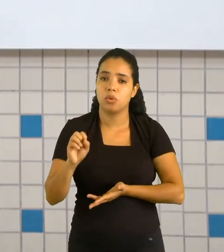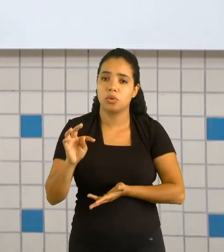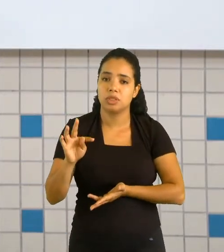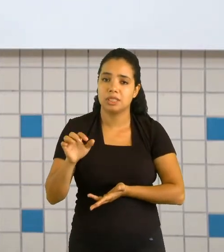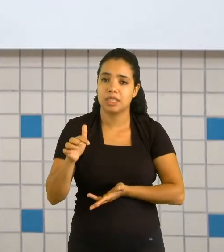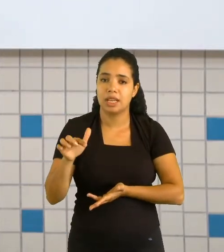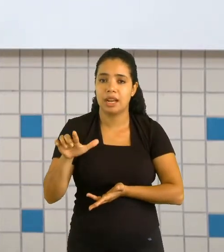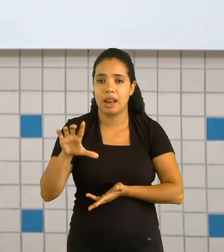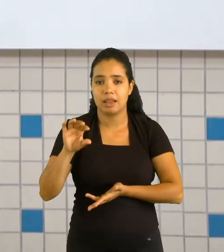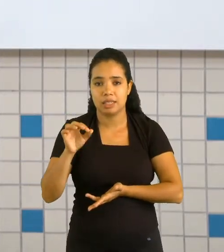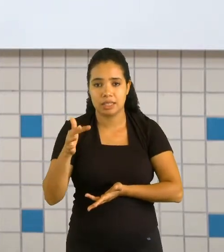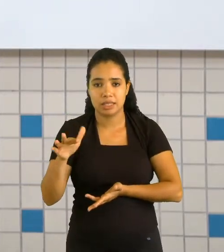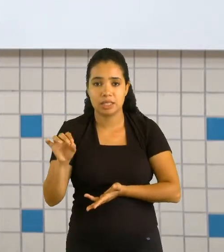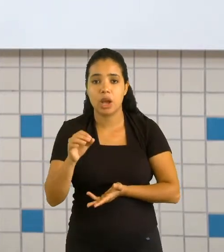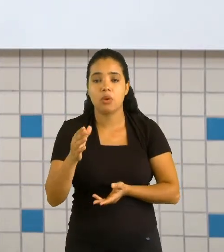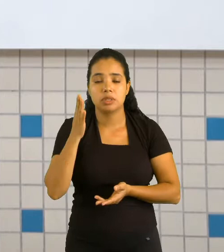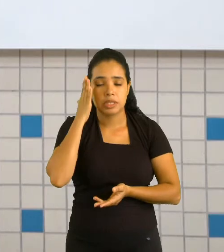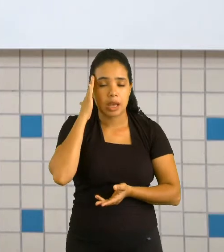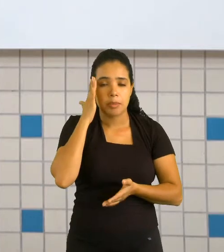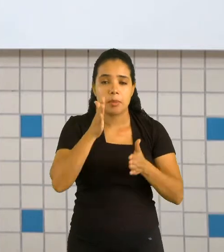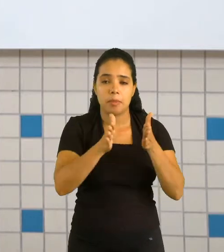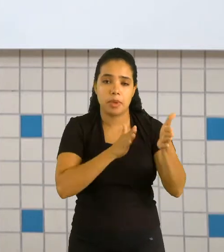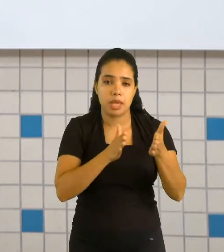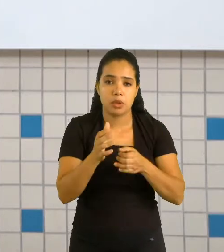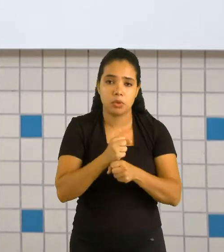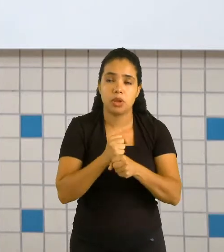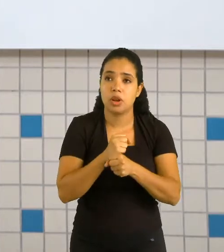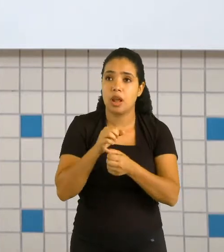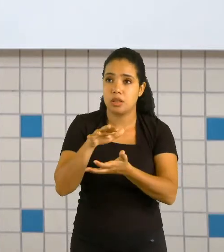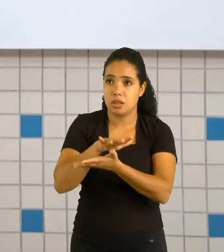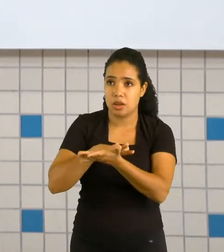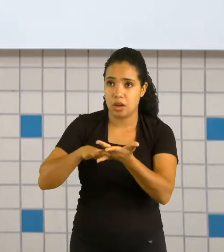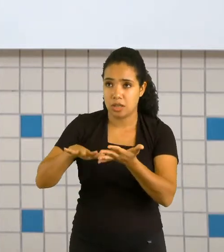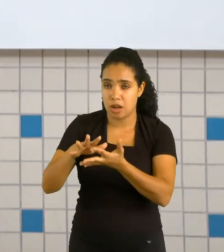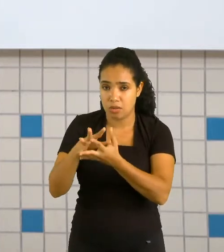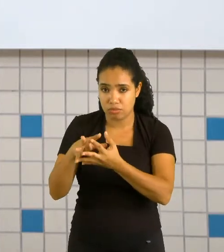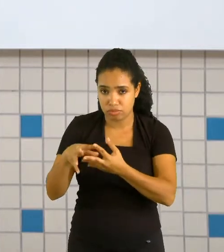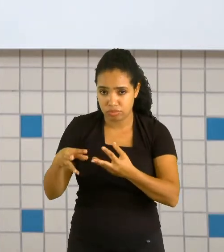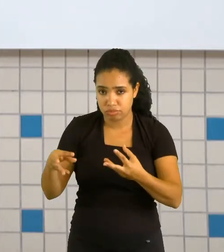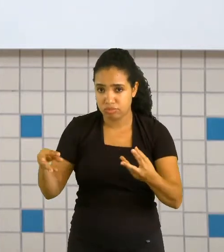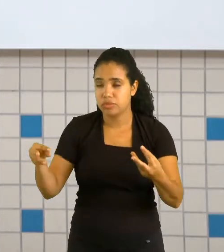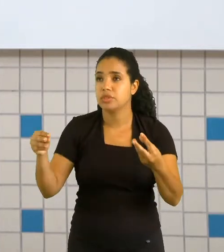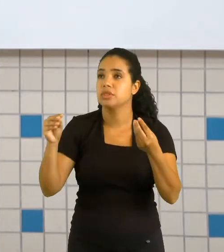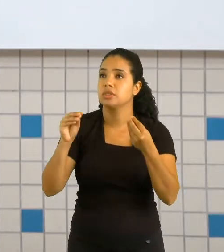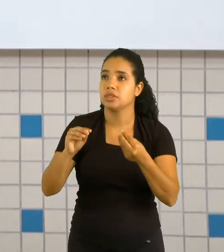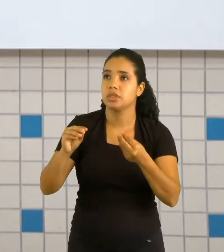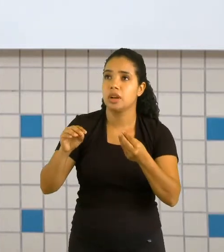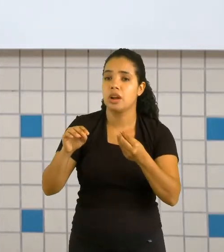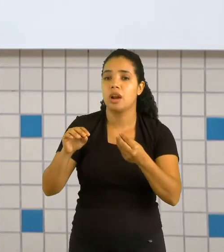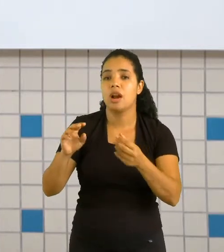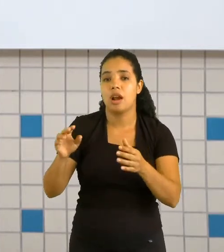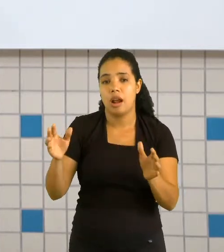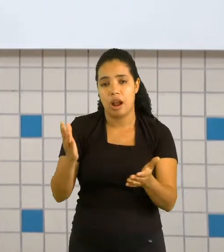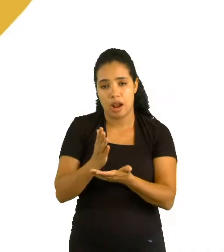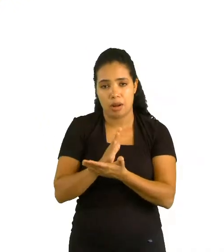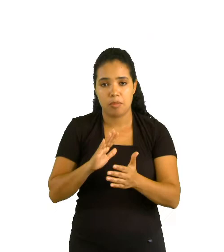E quando essa constelação desaparecia do céu, já sabia que essa fase tinha